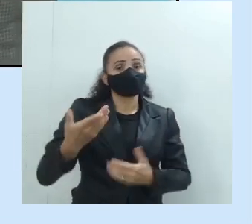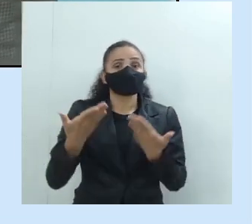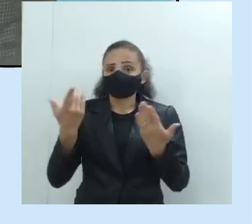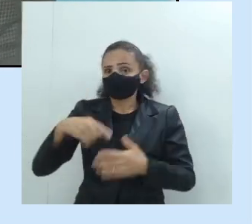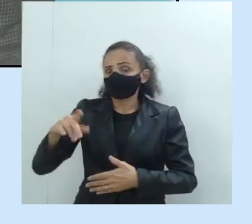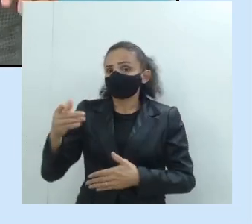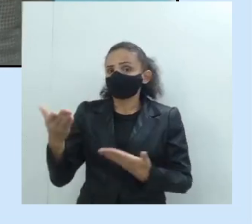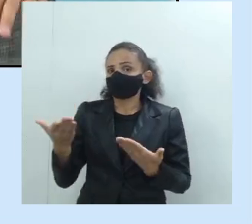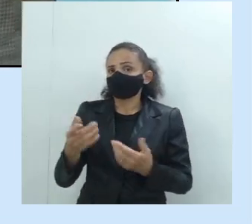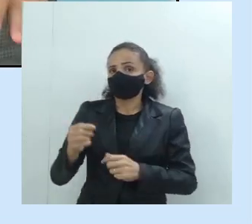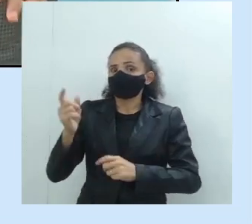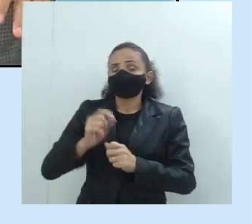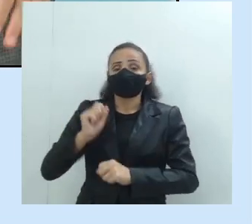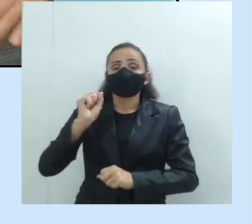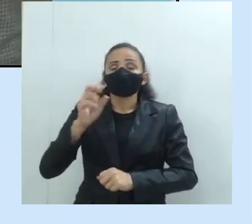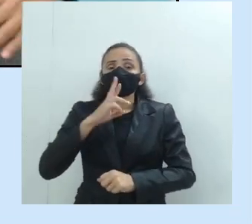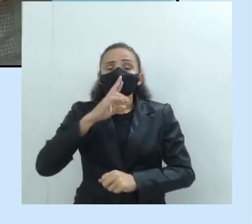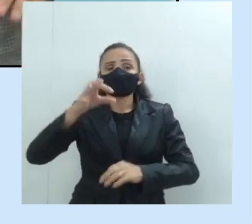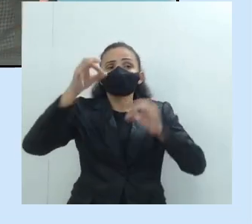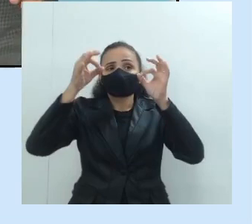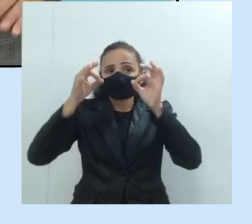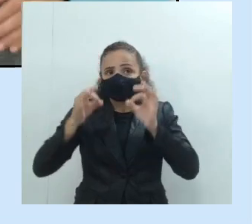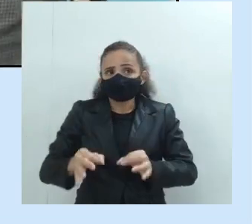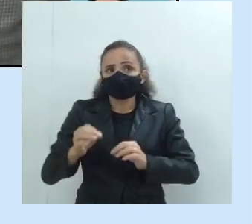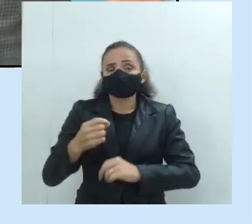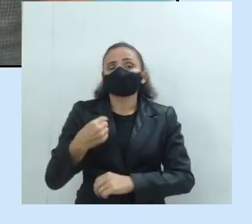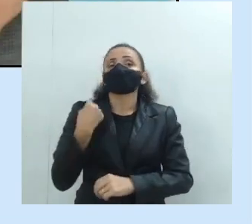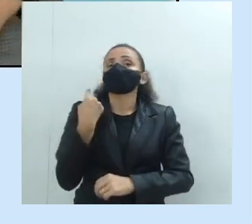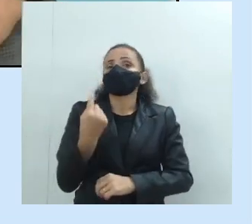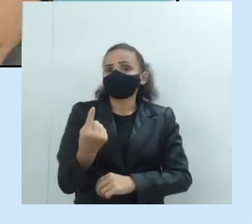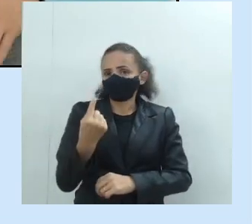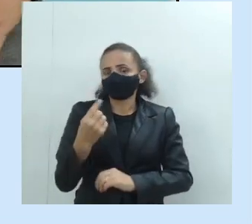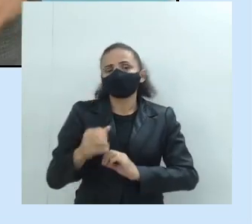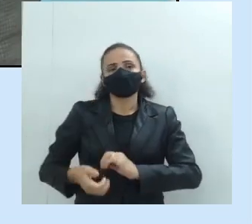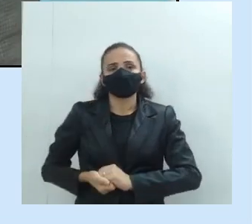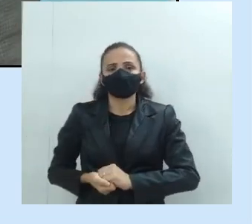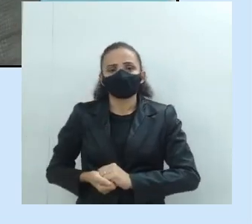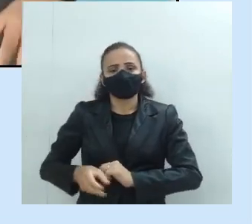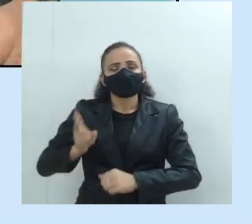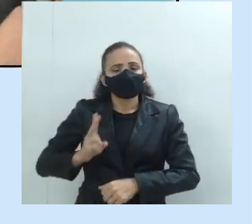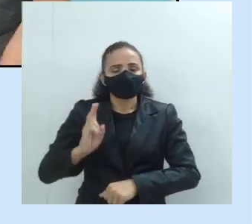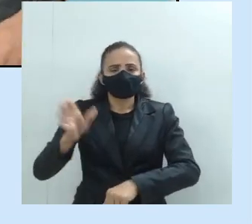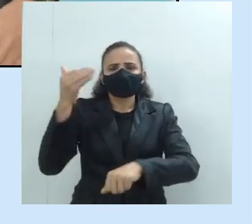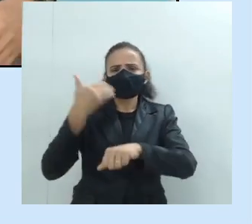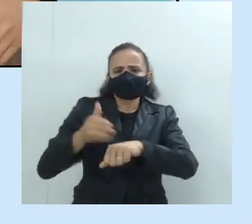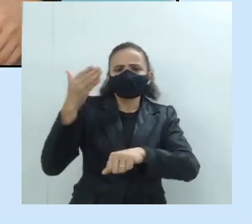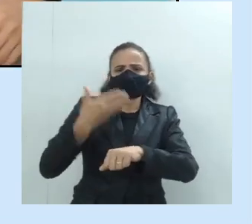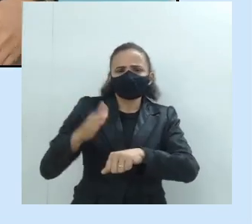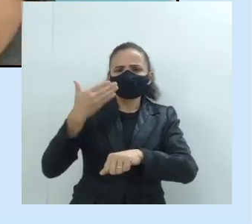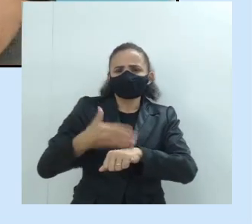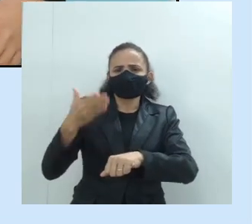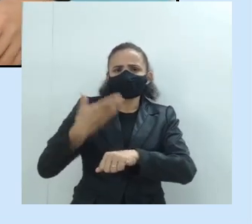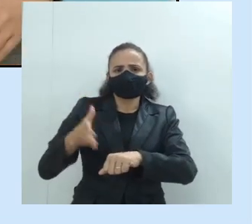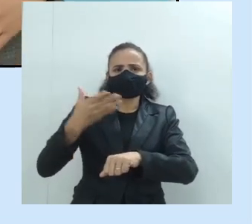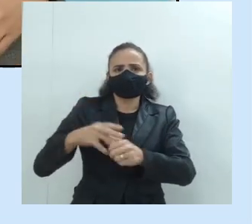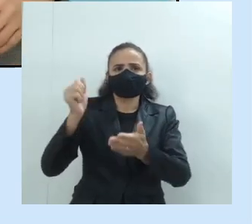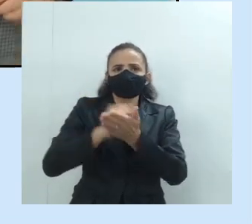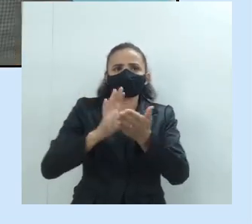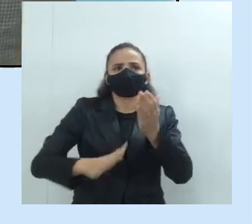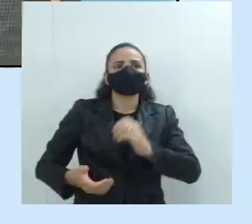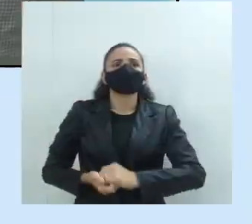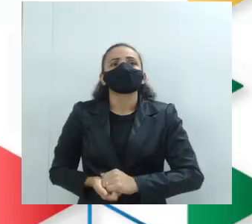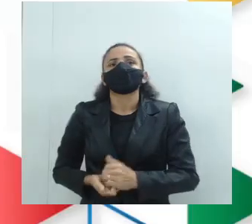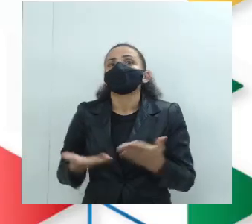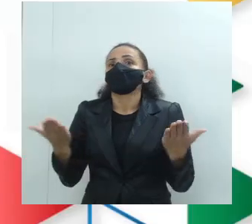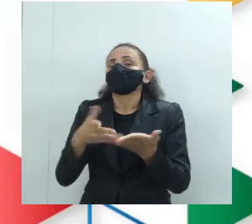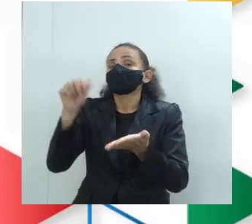Então, a resposta dessa questão é apenas o item 1. Então, vamos seguir para a gente treinar bastante mais resoluções de questões comigo.